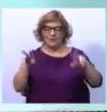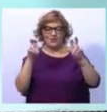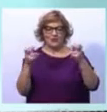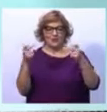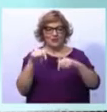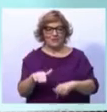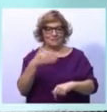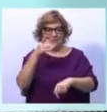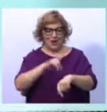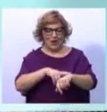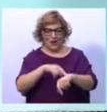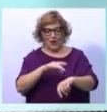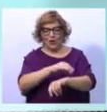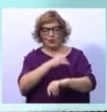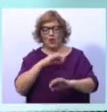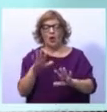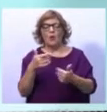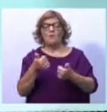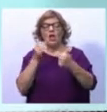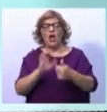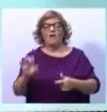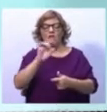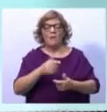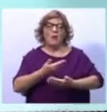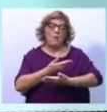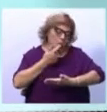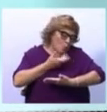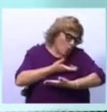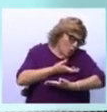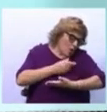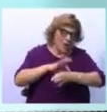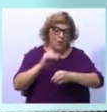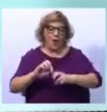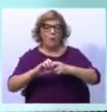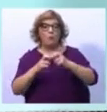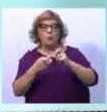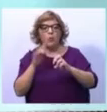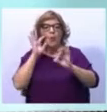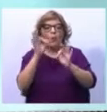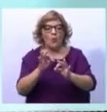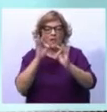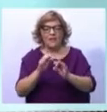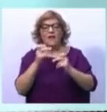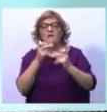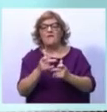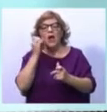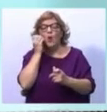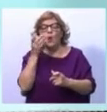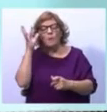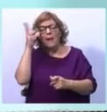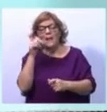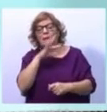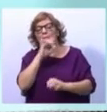Nos trouxe a esta primeira hora do consultório. Qual a melhor forma de amamentar, como prevenir problemas, como conservar o leite materno?